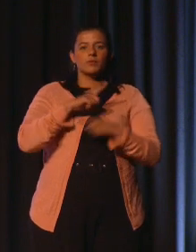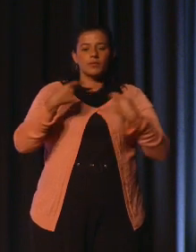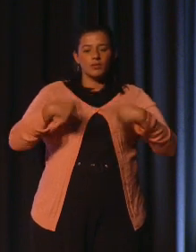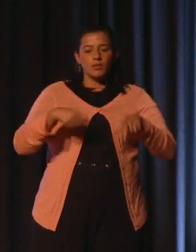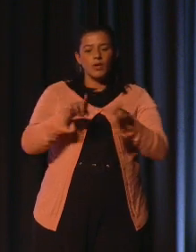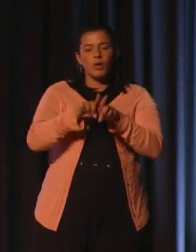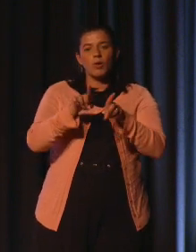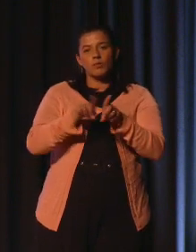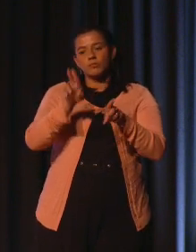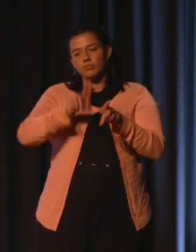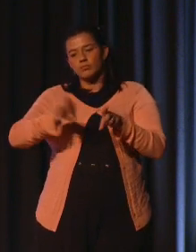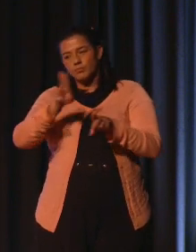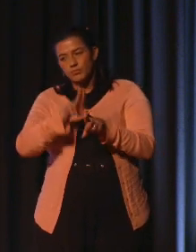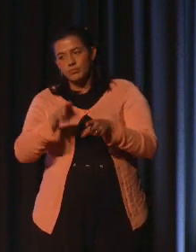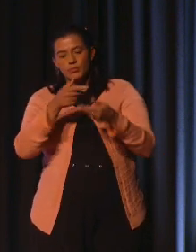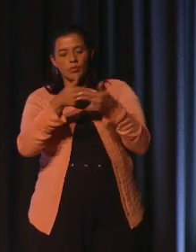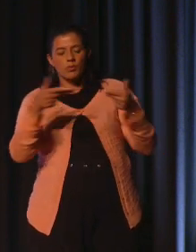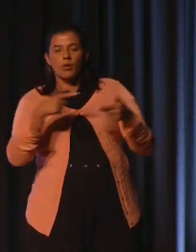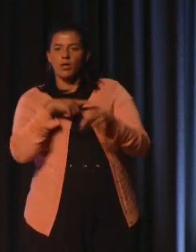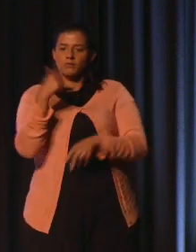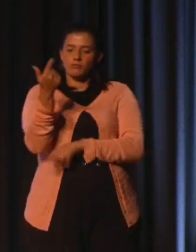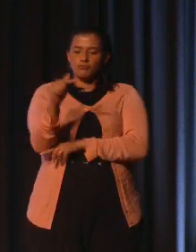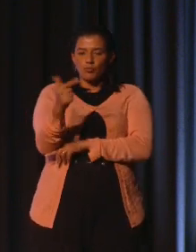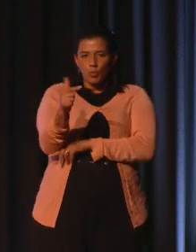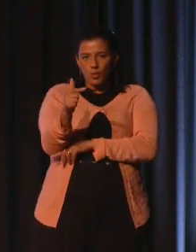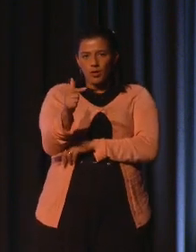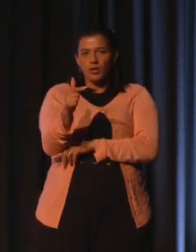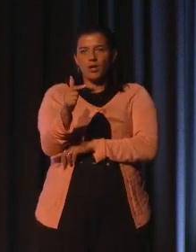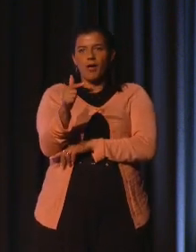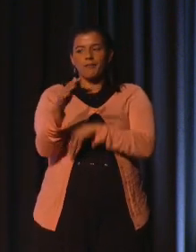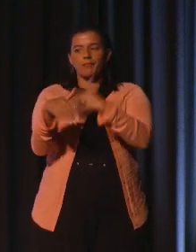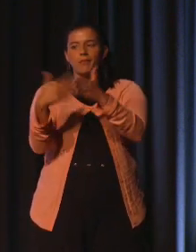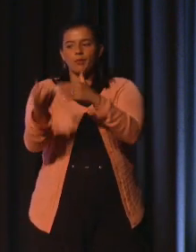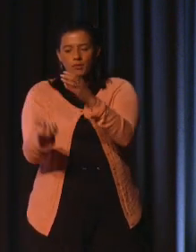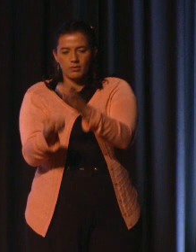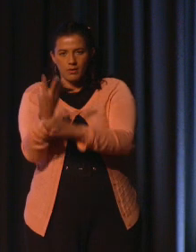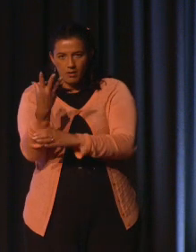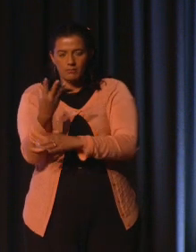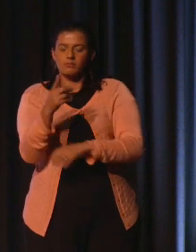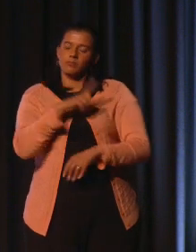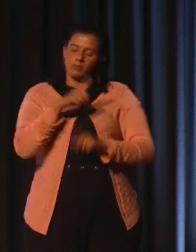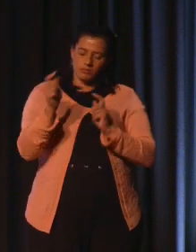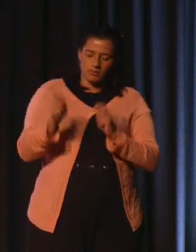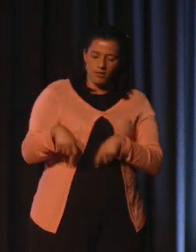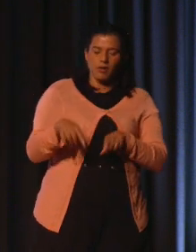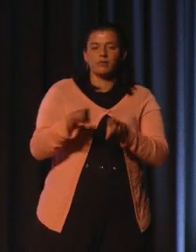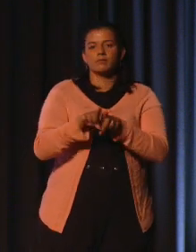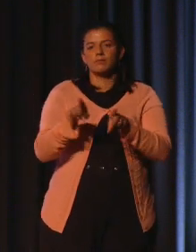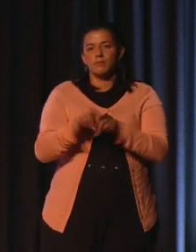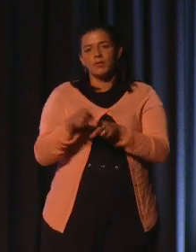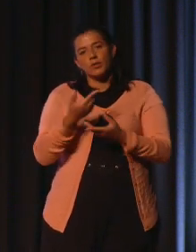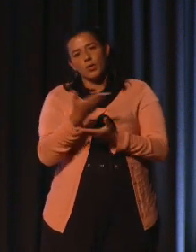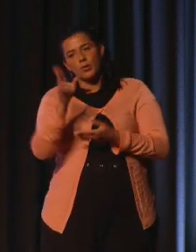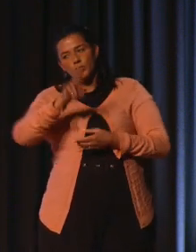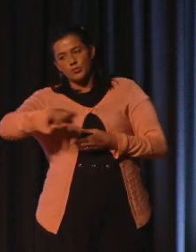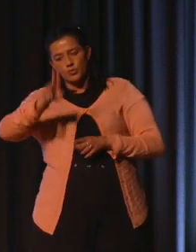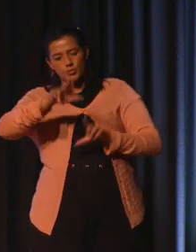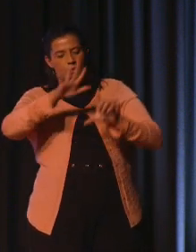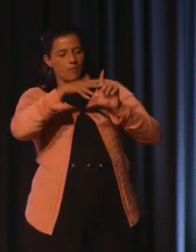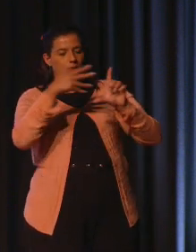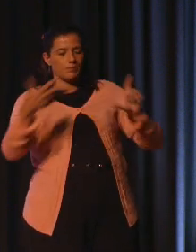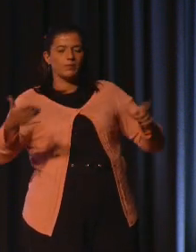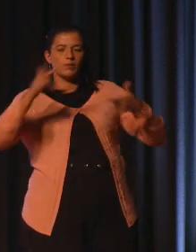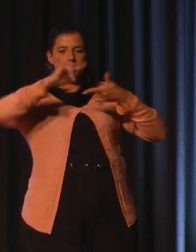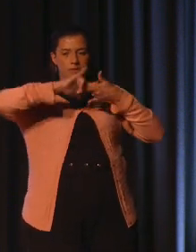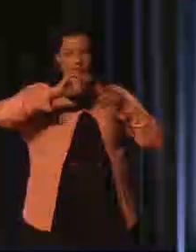informação adicional, não é porque eu não tenho que eu não vou criar algo. Então, a gente faz o que a gente pode. Então, a gente usa planilha também de Excel,